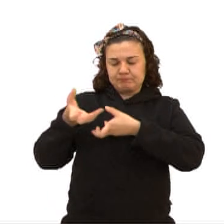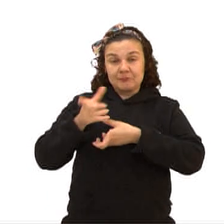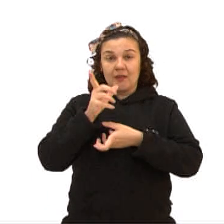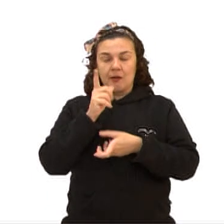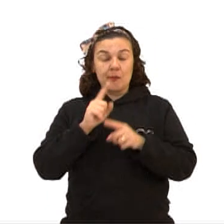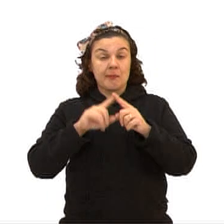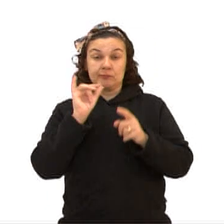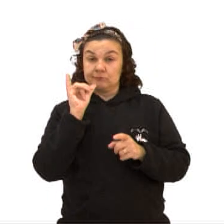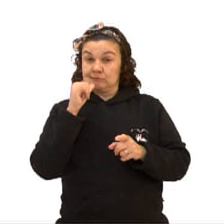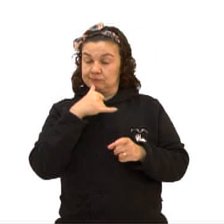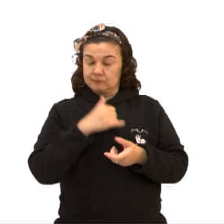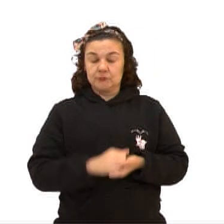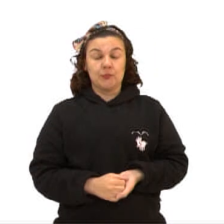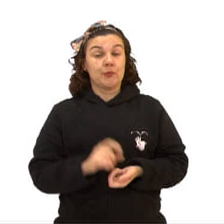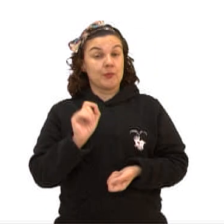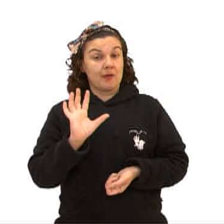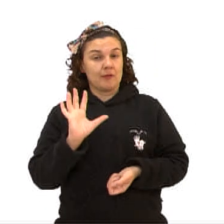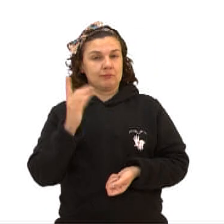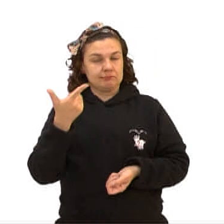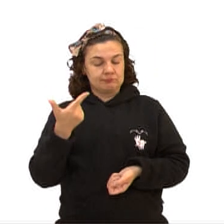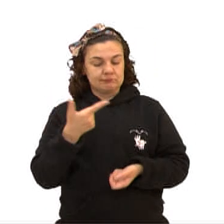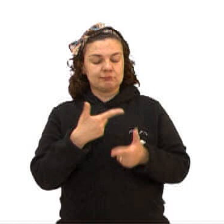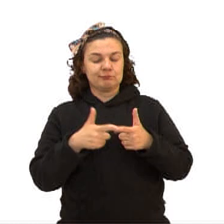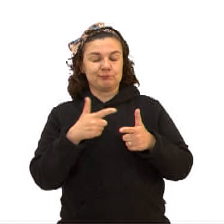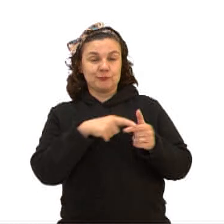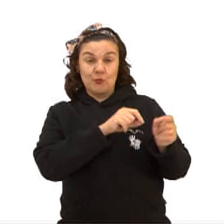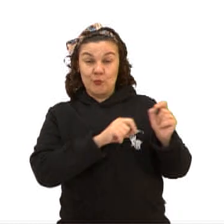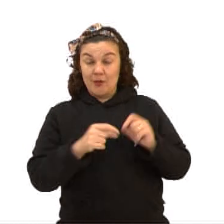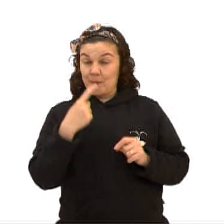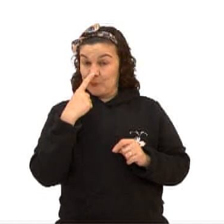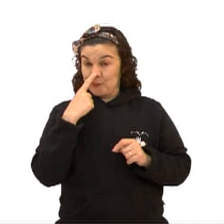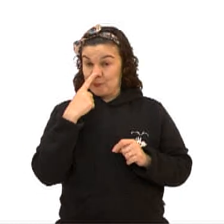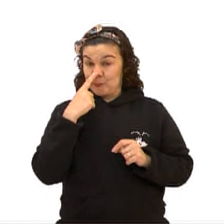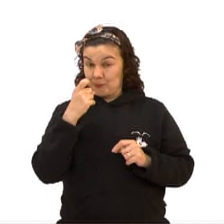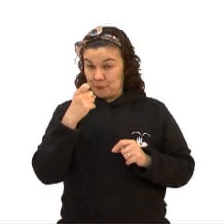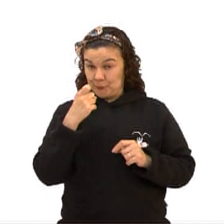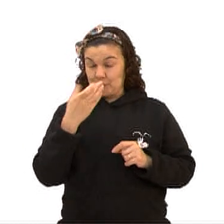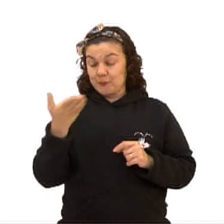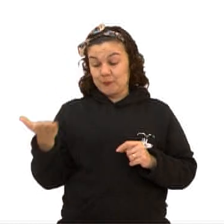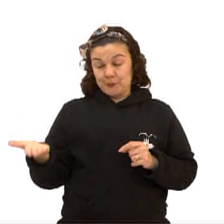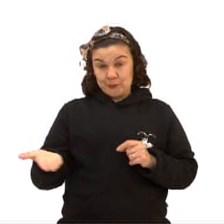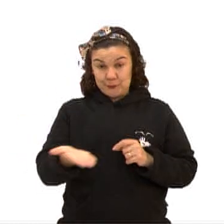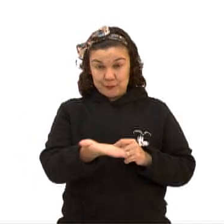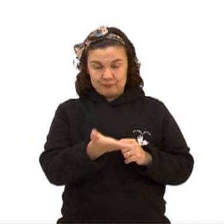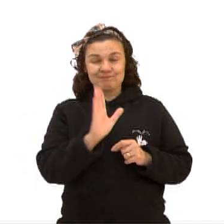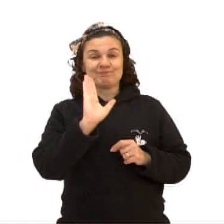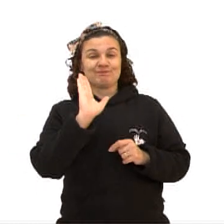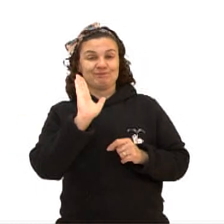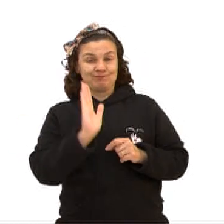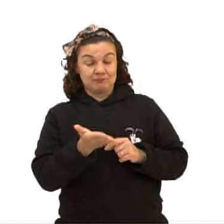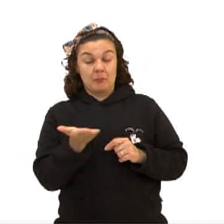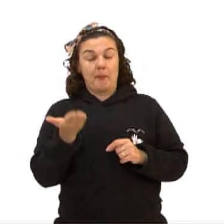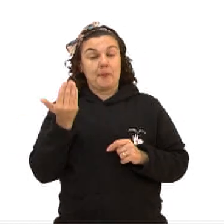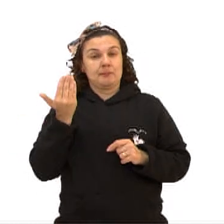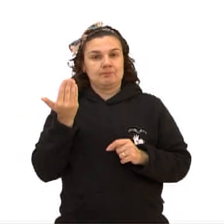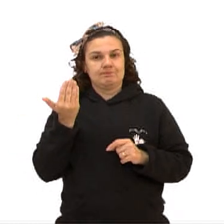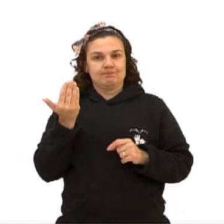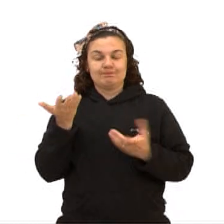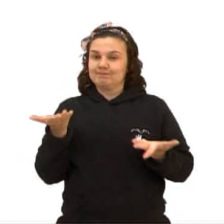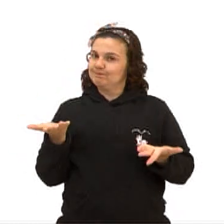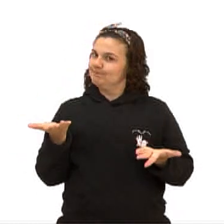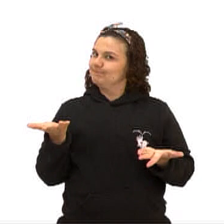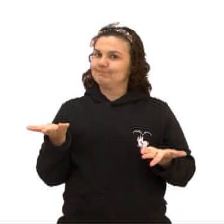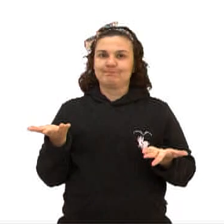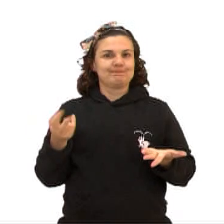Mas, infelizmente, a situação precária, a poluição urbana que esses rios já apresentavam, impediam,